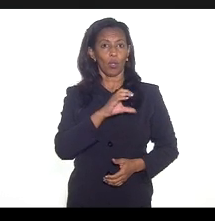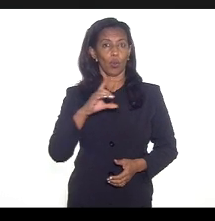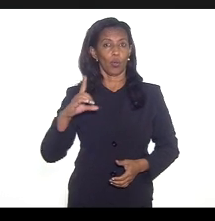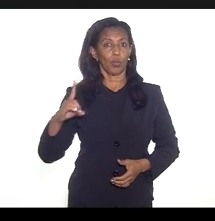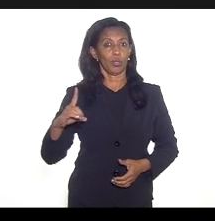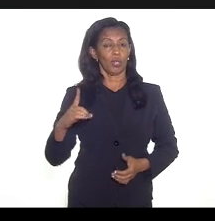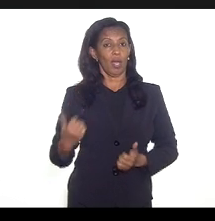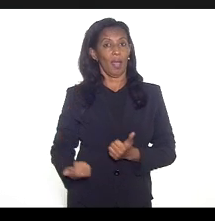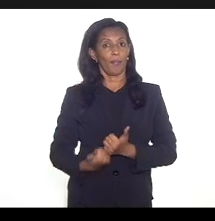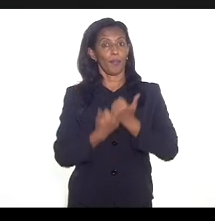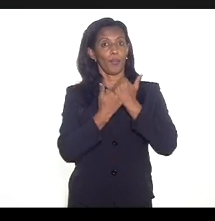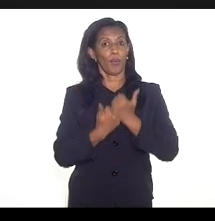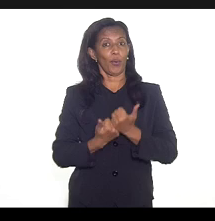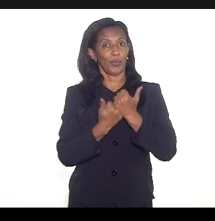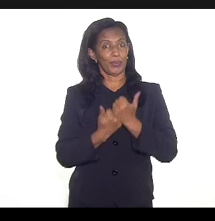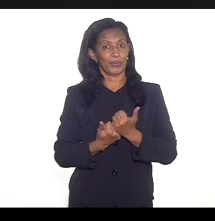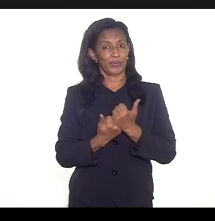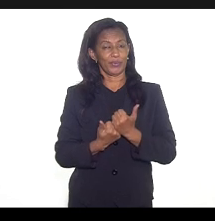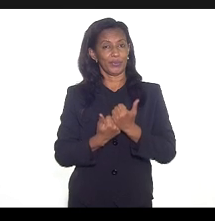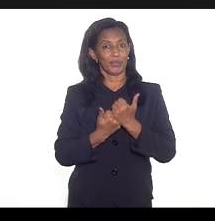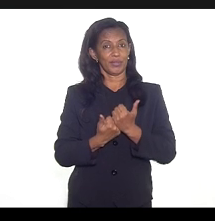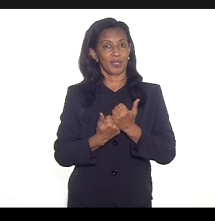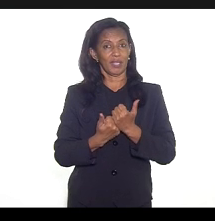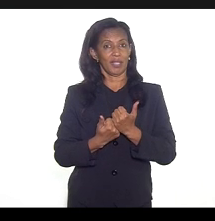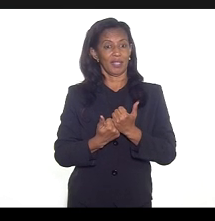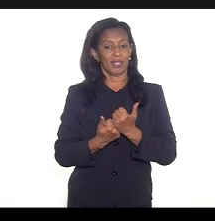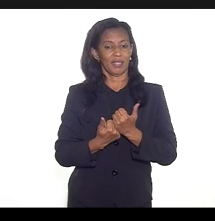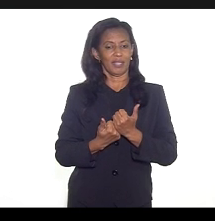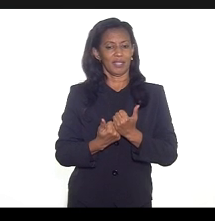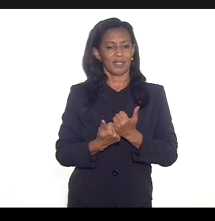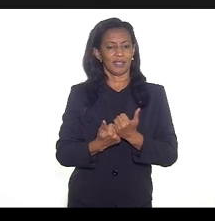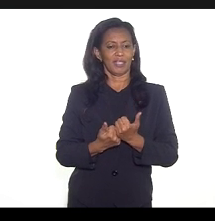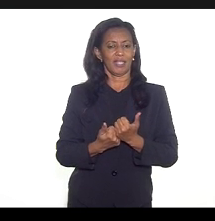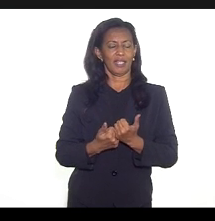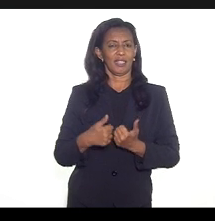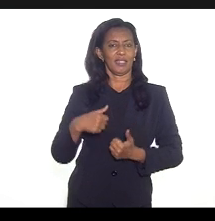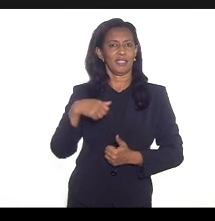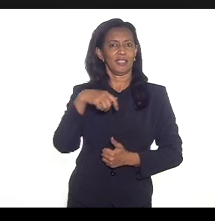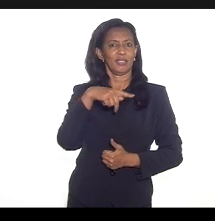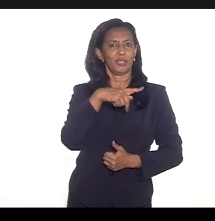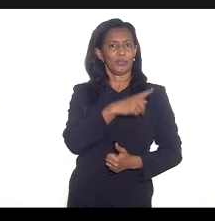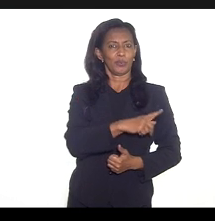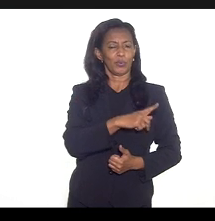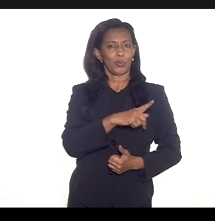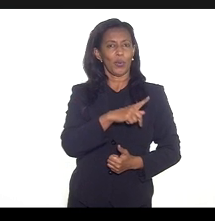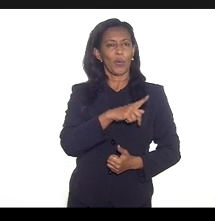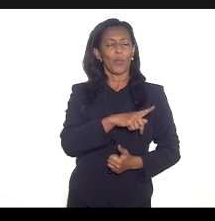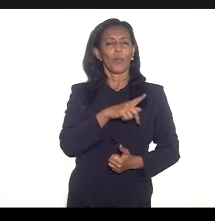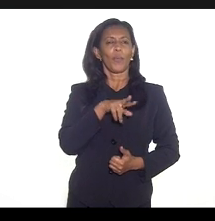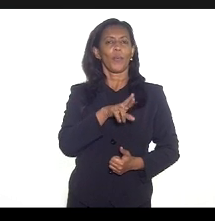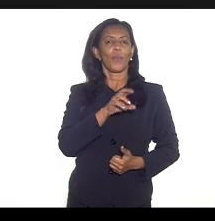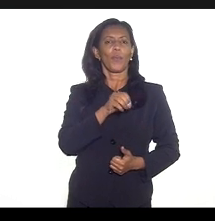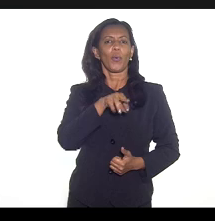Centro de Apoio Operacional das Promotorias de Justiça de Violência Doméstica, a CAL.